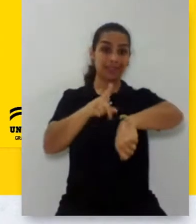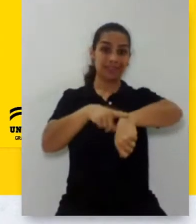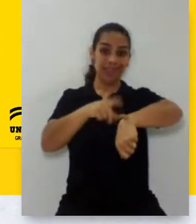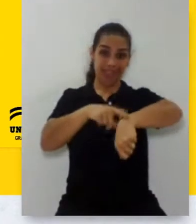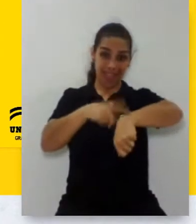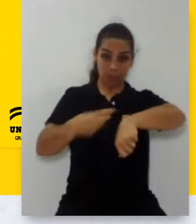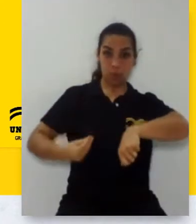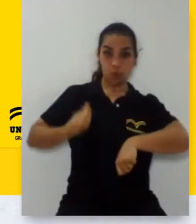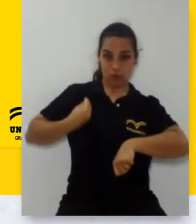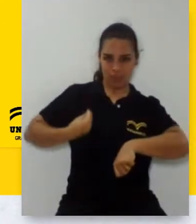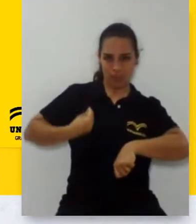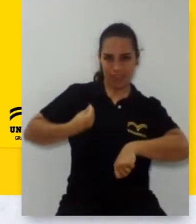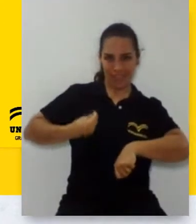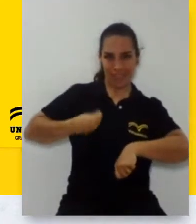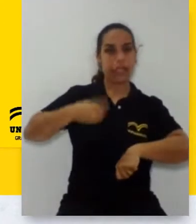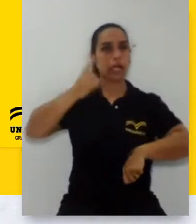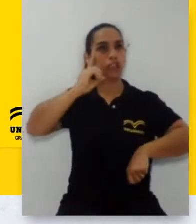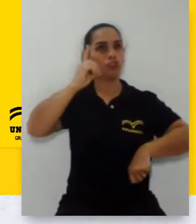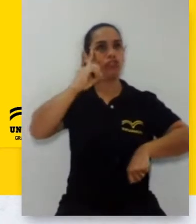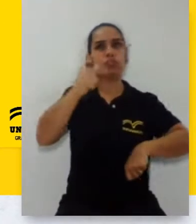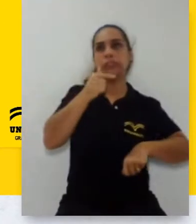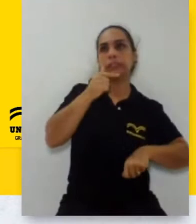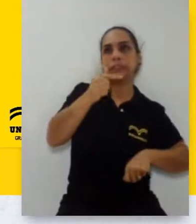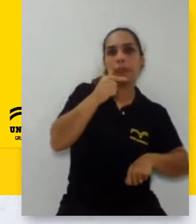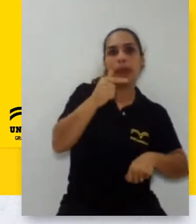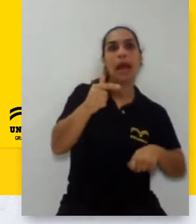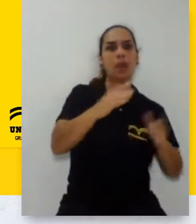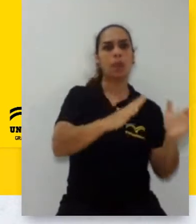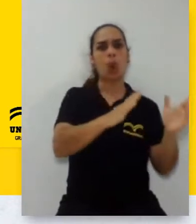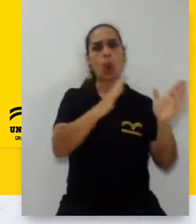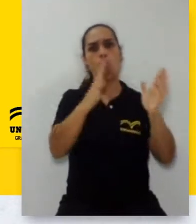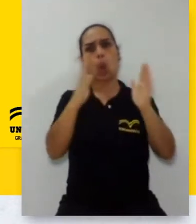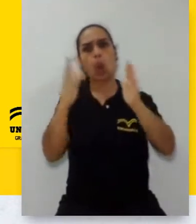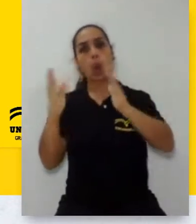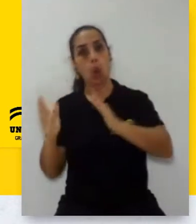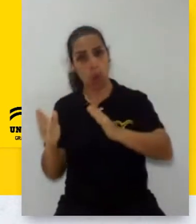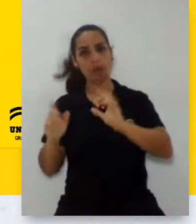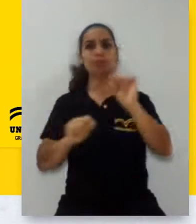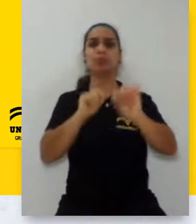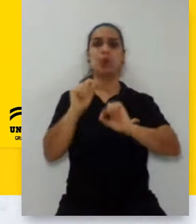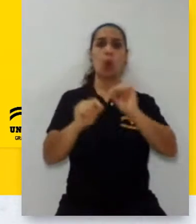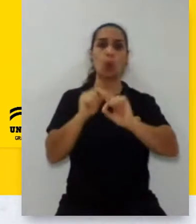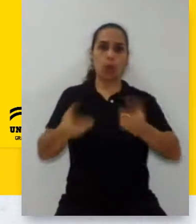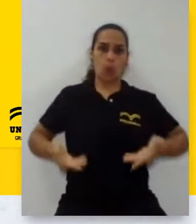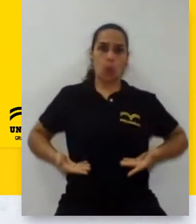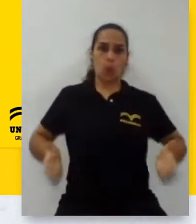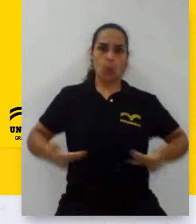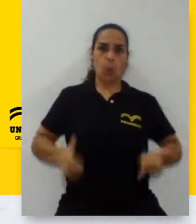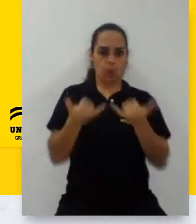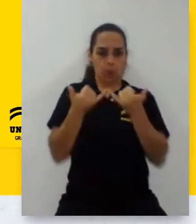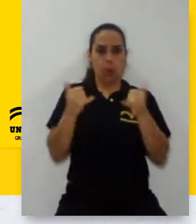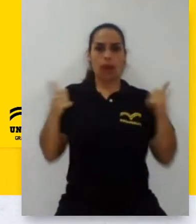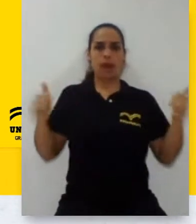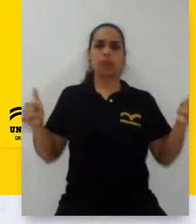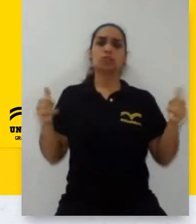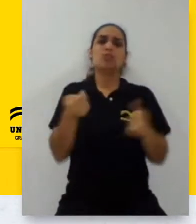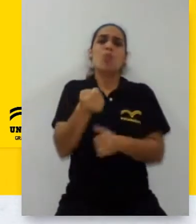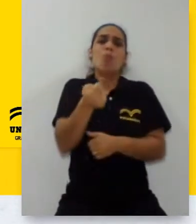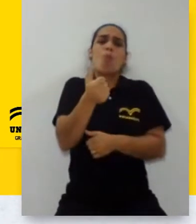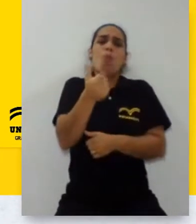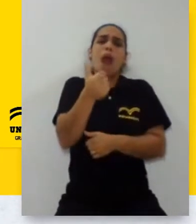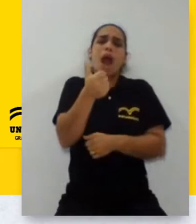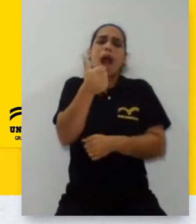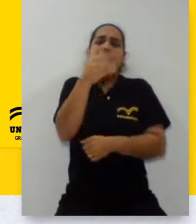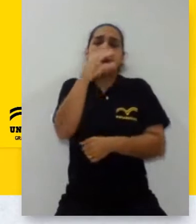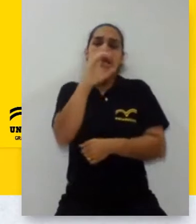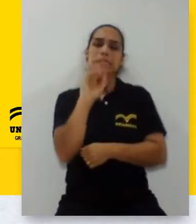seu dia, da sua semana, com um gasto energético muito próximo do repouso. Ou seja, você está gastando muito pouca energia durante